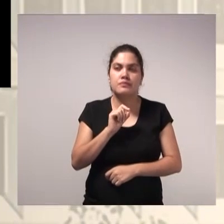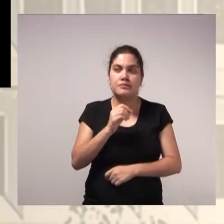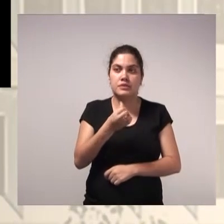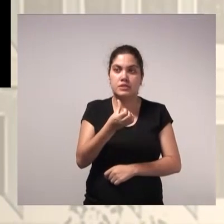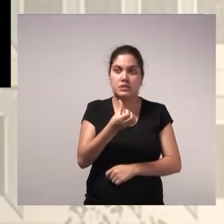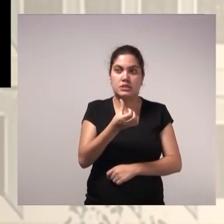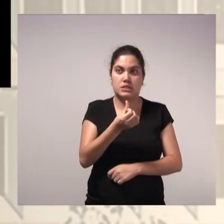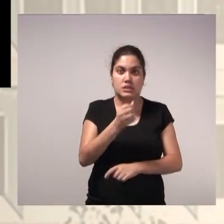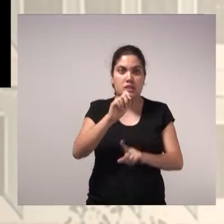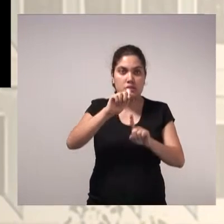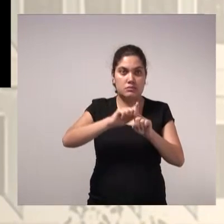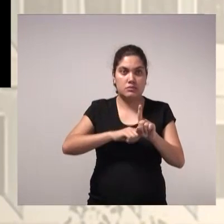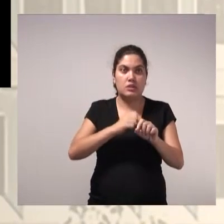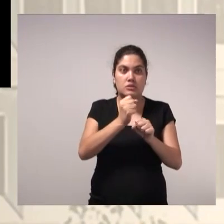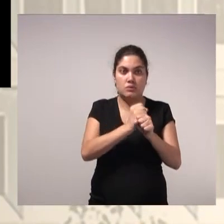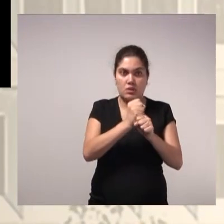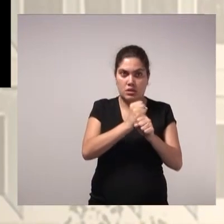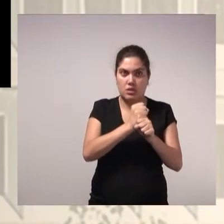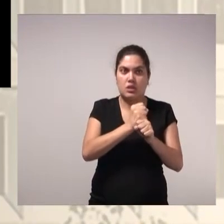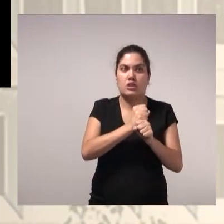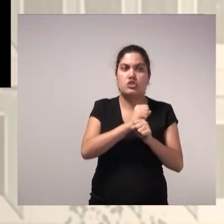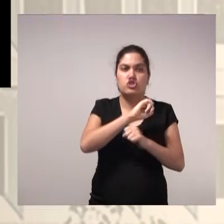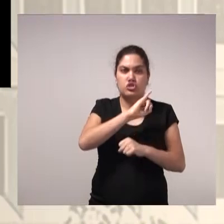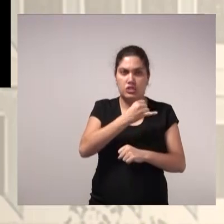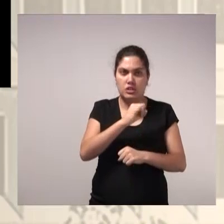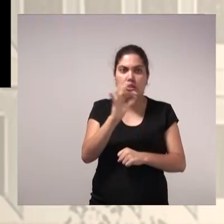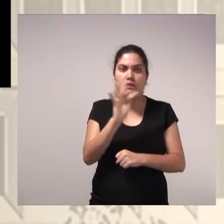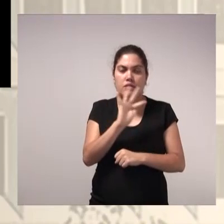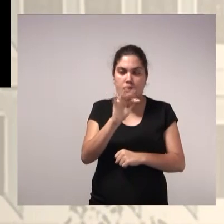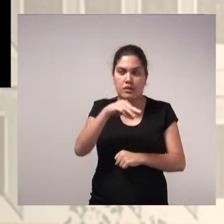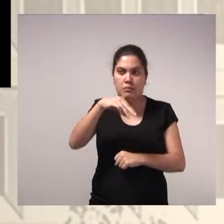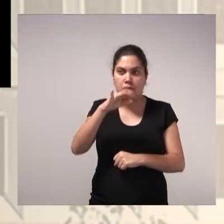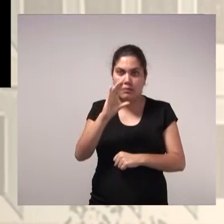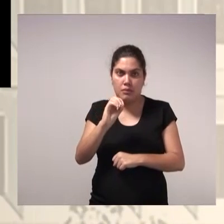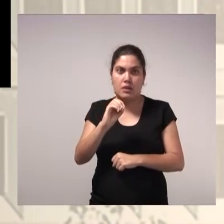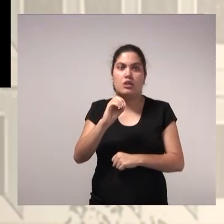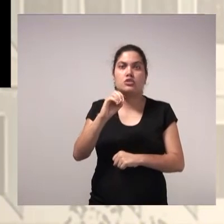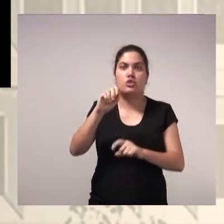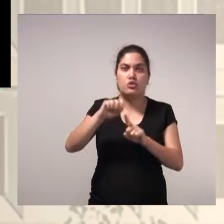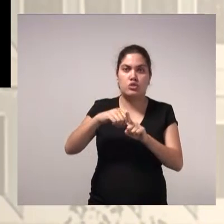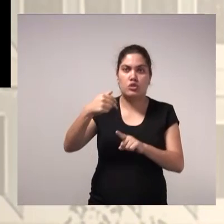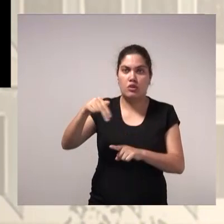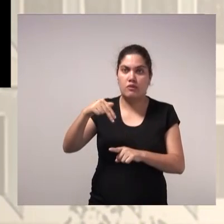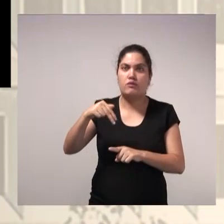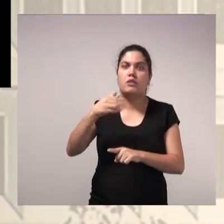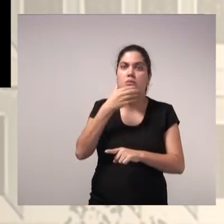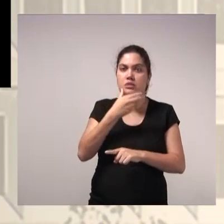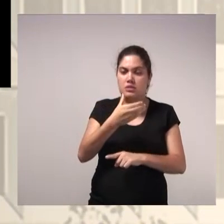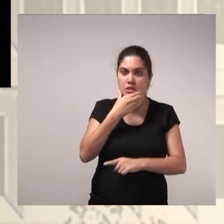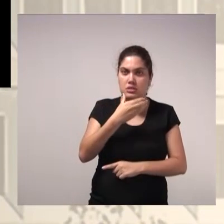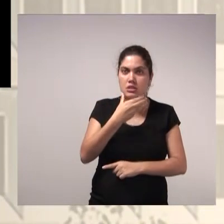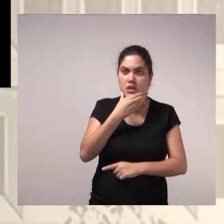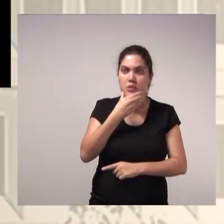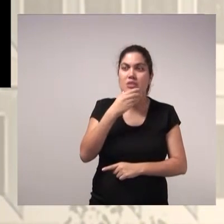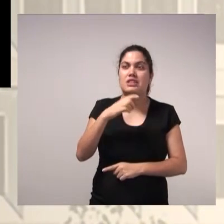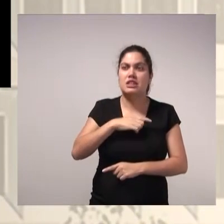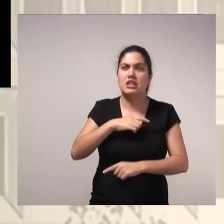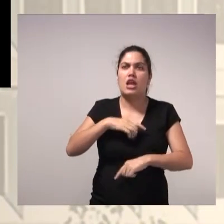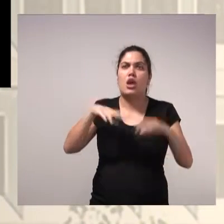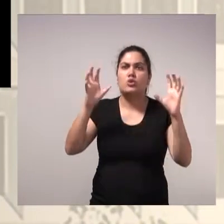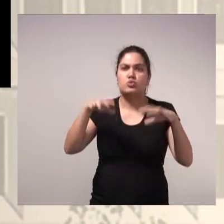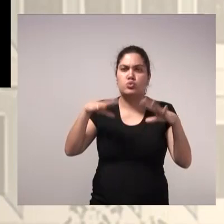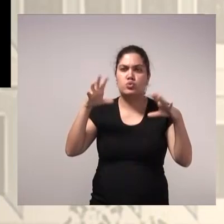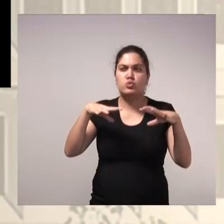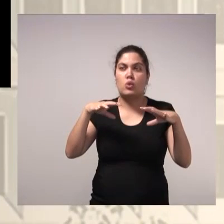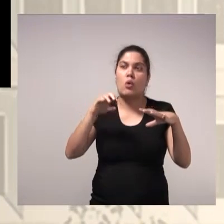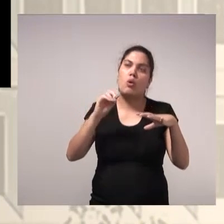6 meses do ano, janeiro, fevereiro e março, outubro, novembro e dezembro, tem chuvas fortes ou muito